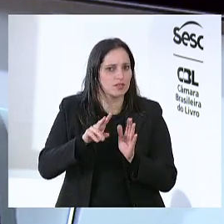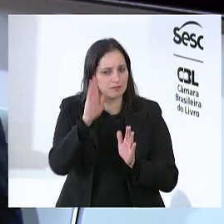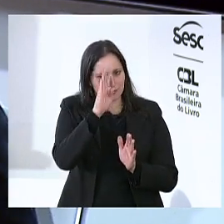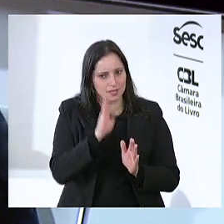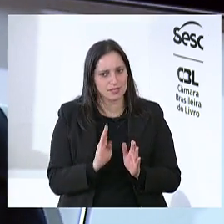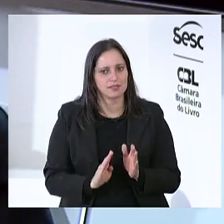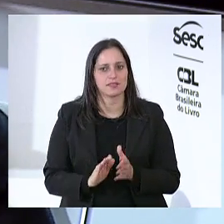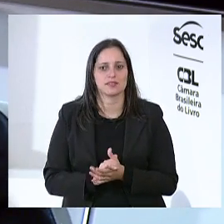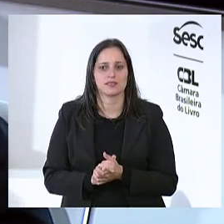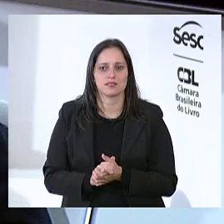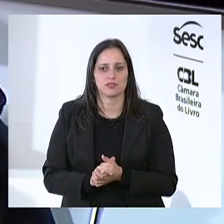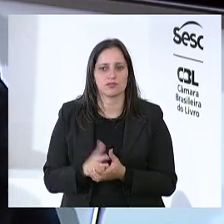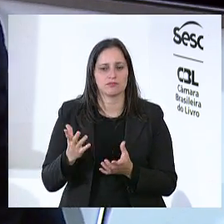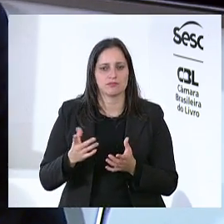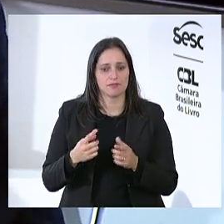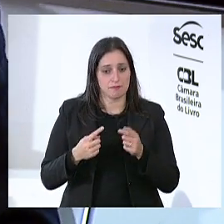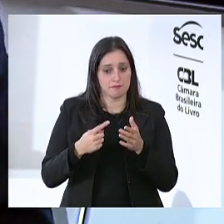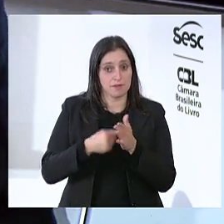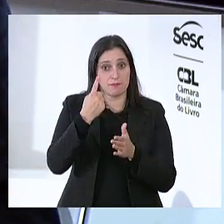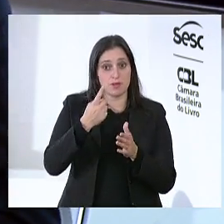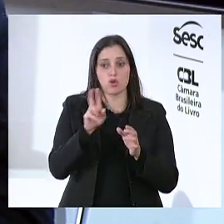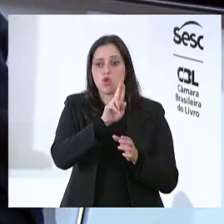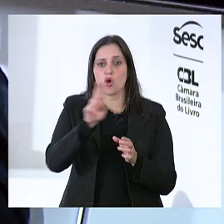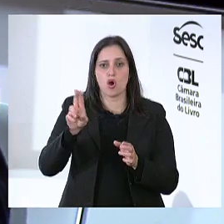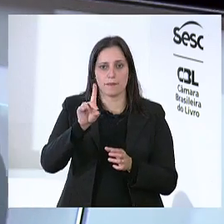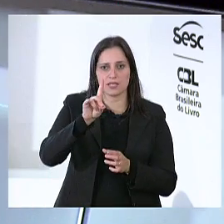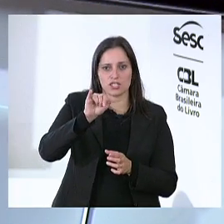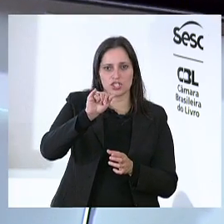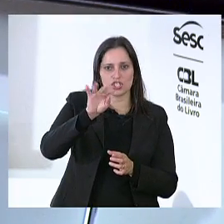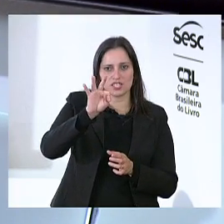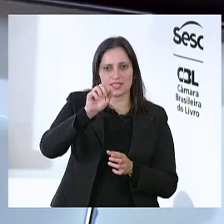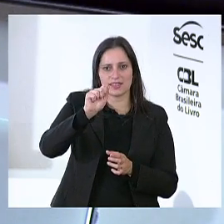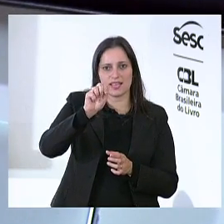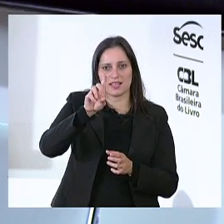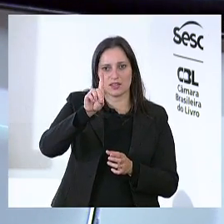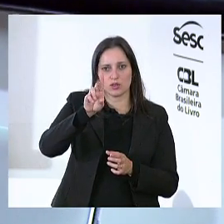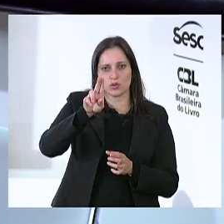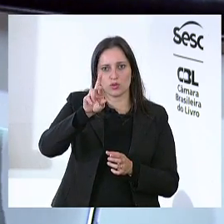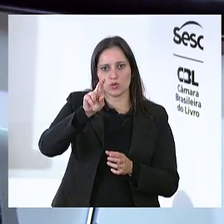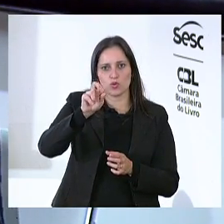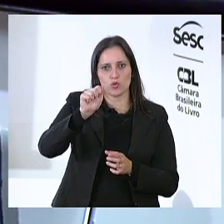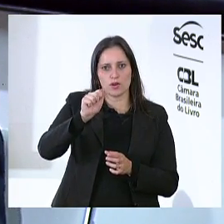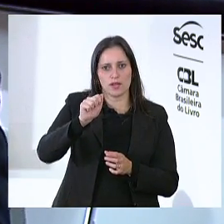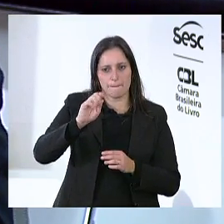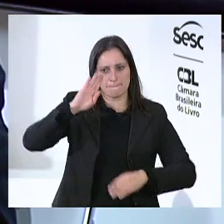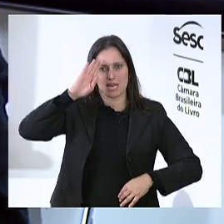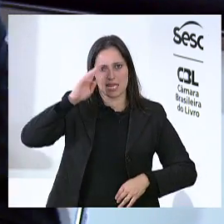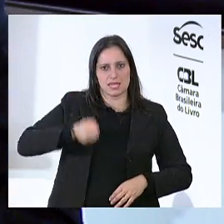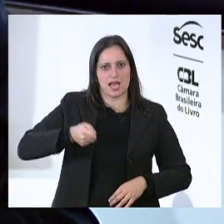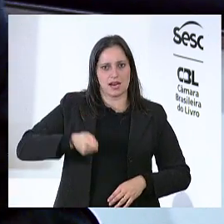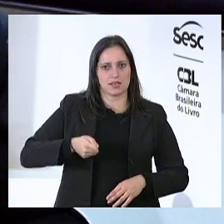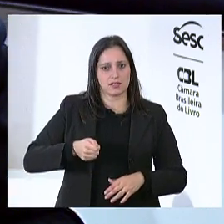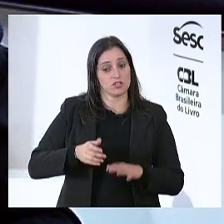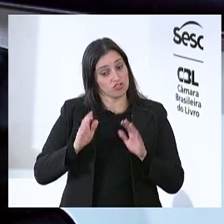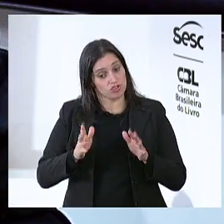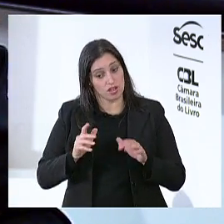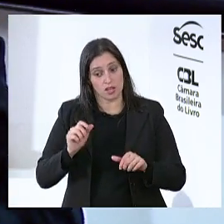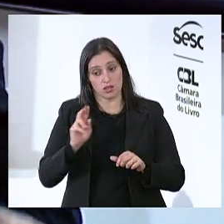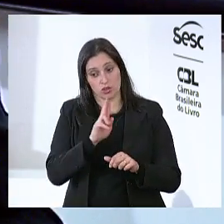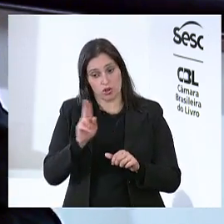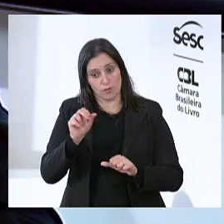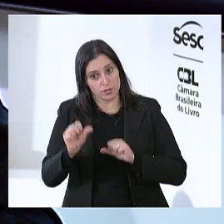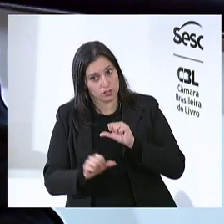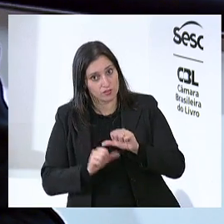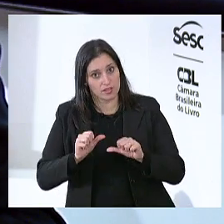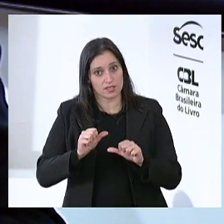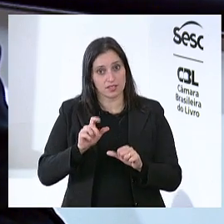que chamar de ditadura militar? Por exemplo, já se começou a chamar de ditadura civil-militar. Marcos Napolitano usa